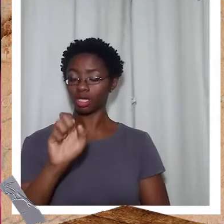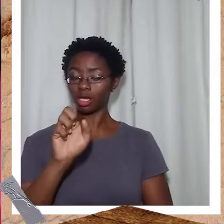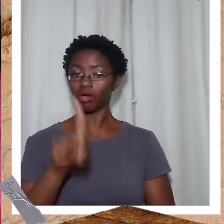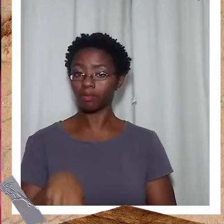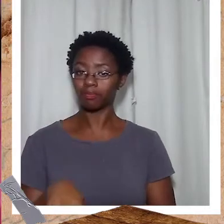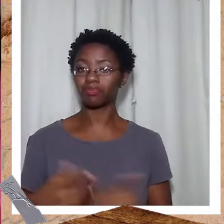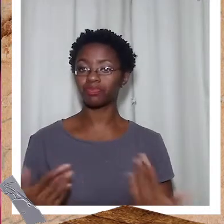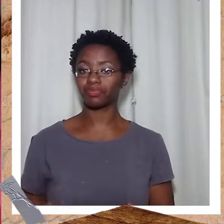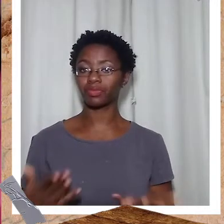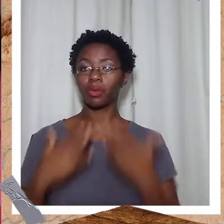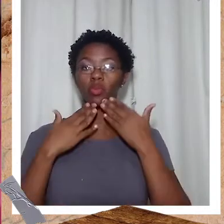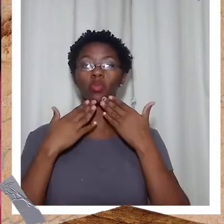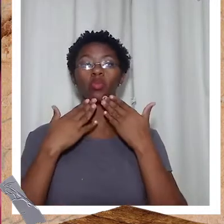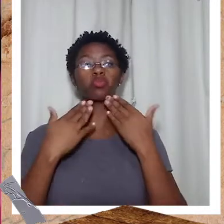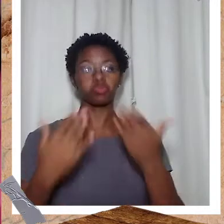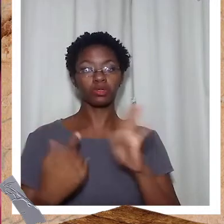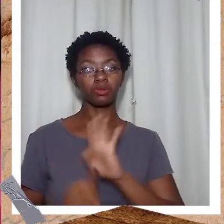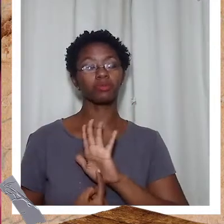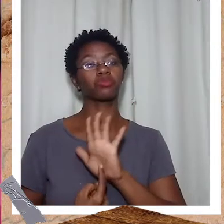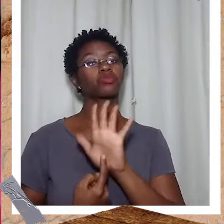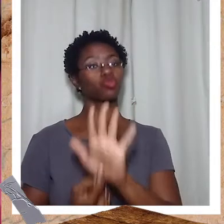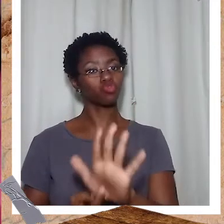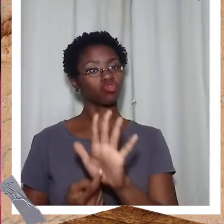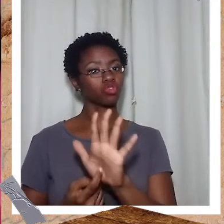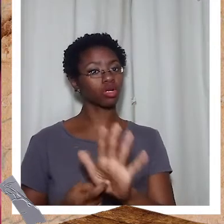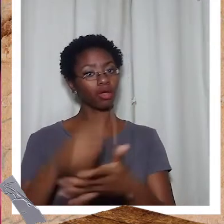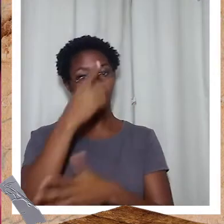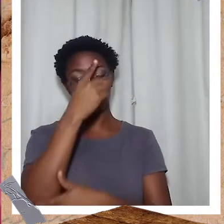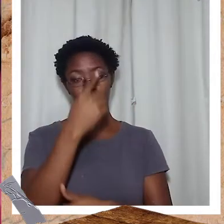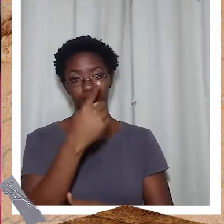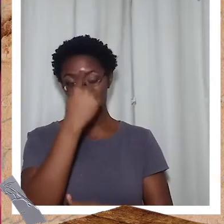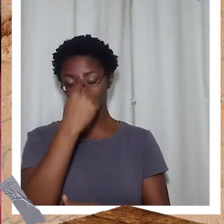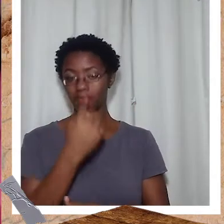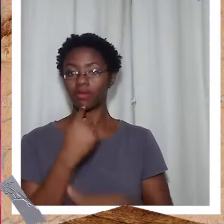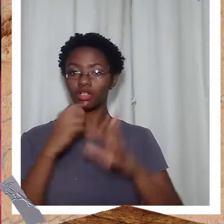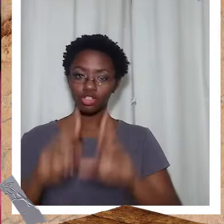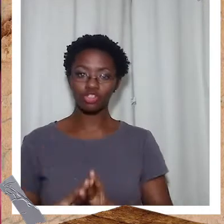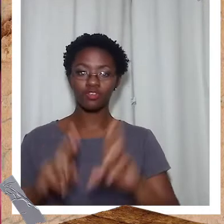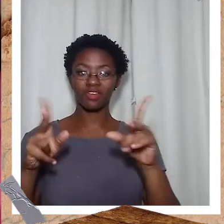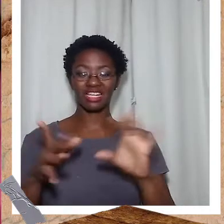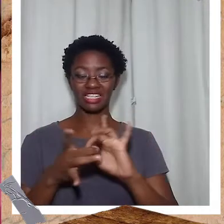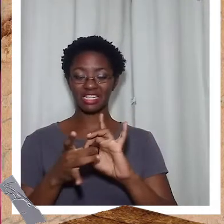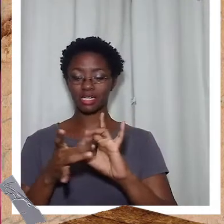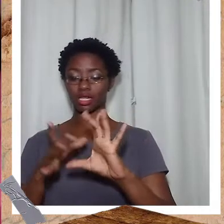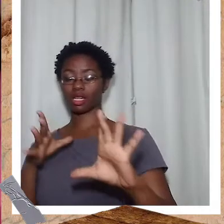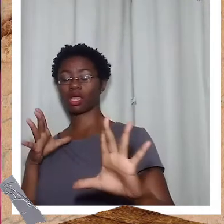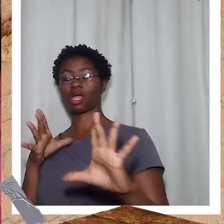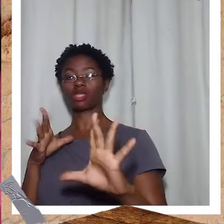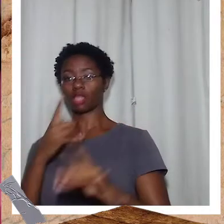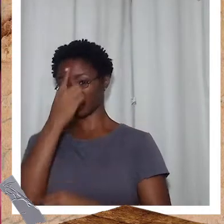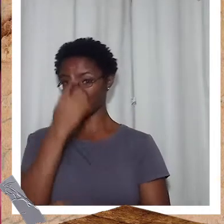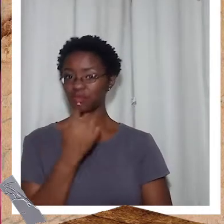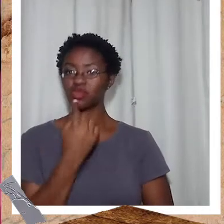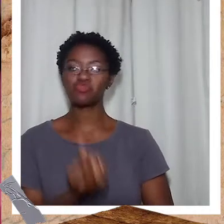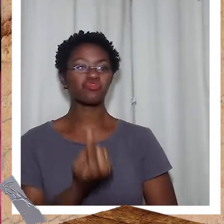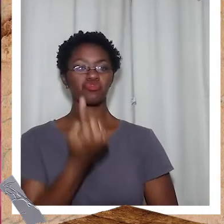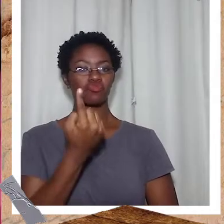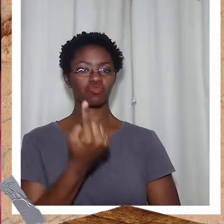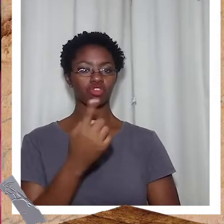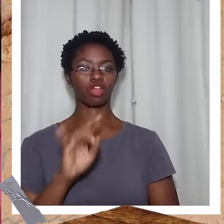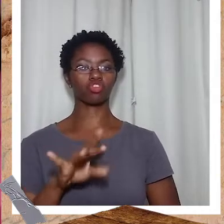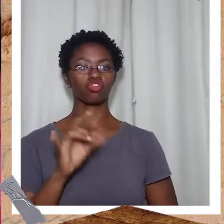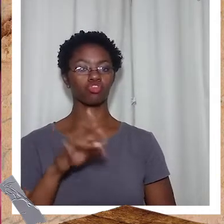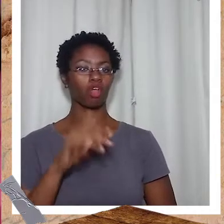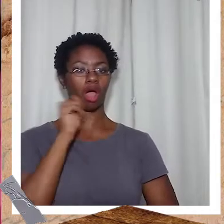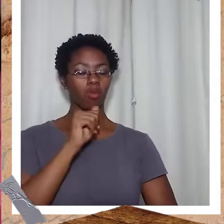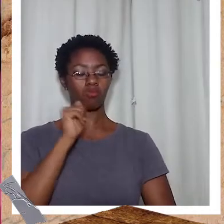apresentar outro repertório visual de Carolina, especialmente desvinculando ela dessa imagem única da mulher dela